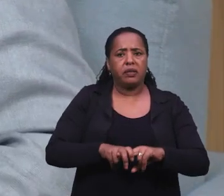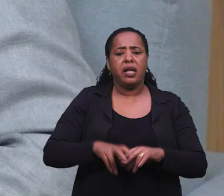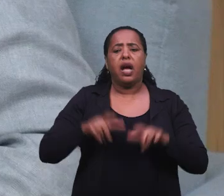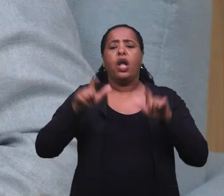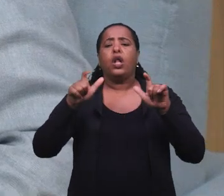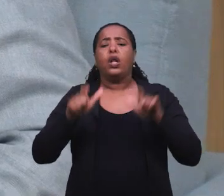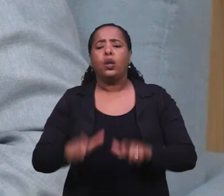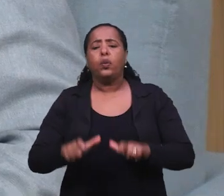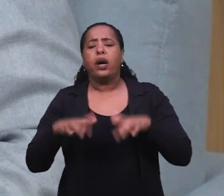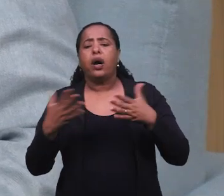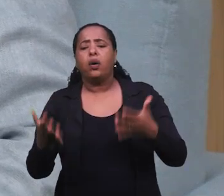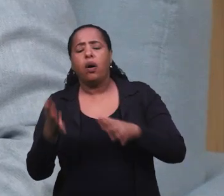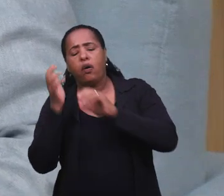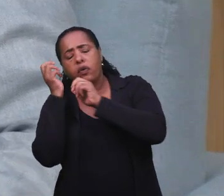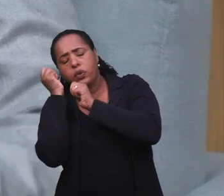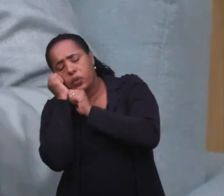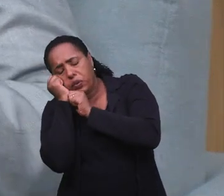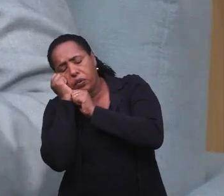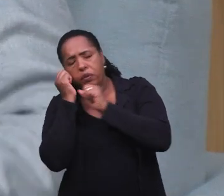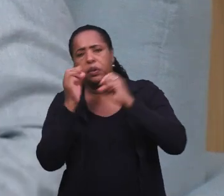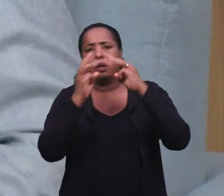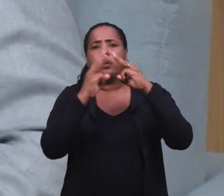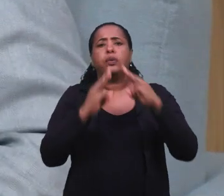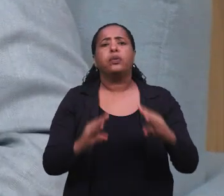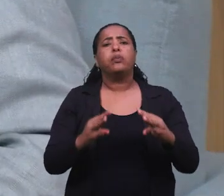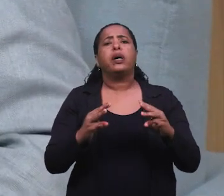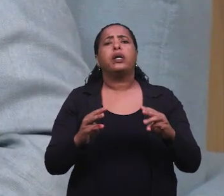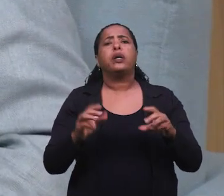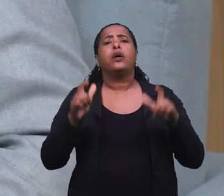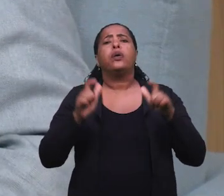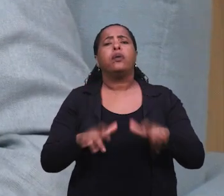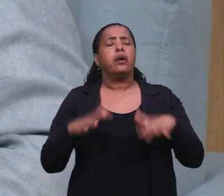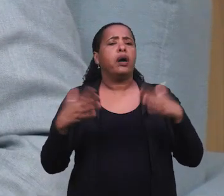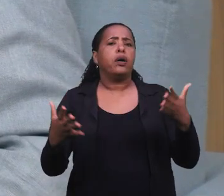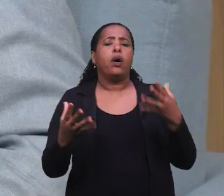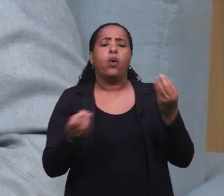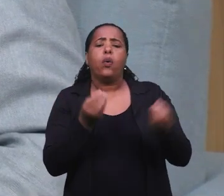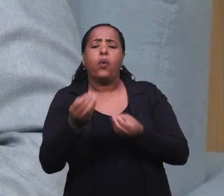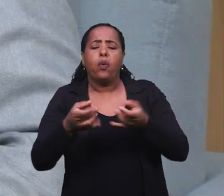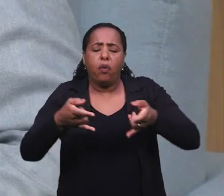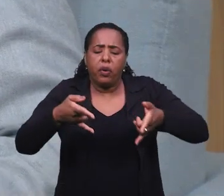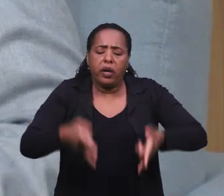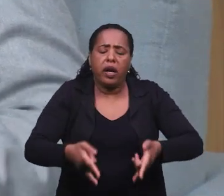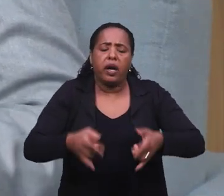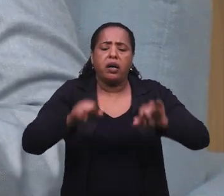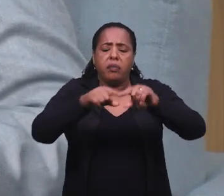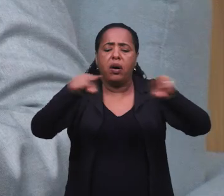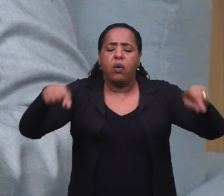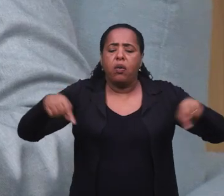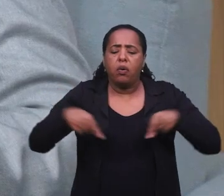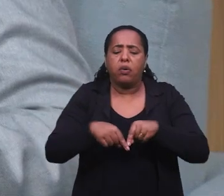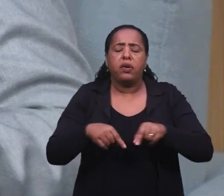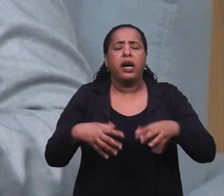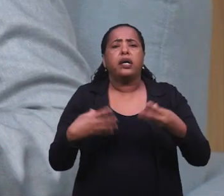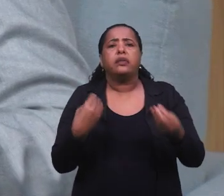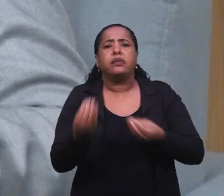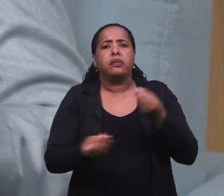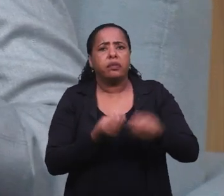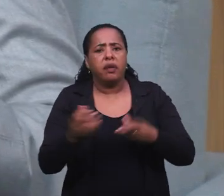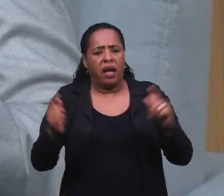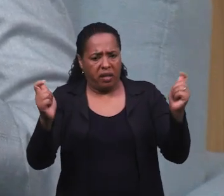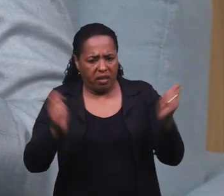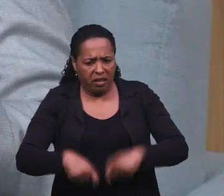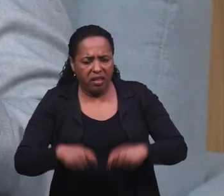quadro Curiosidades, eu quero falar um pouco a respeito do trabalho de acessibilidade. Uma conversa que eu tive com o pastor Bizio,